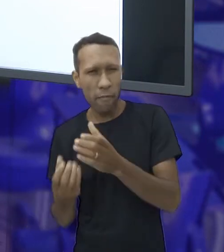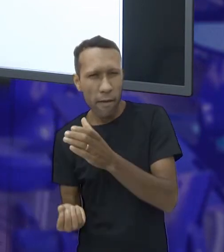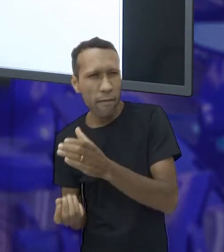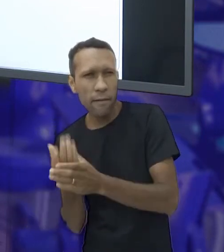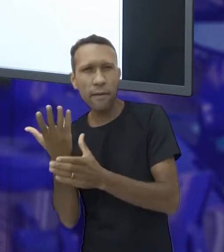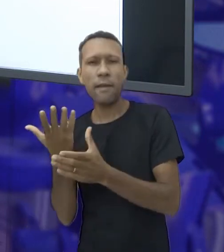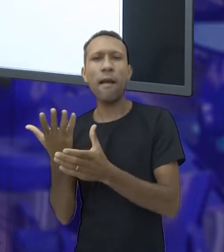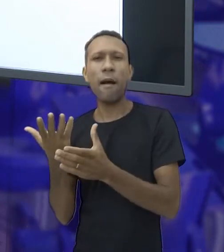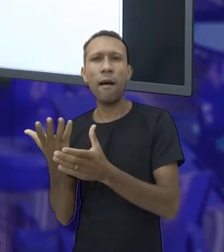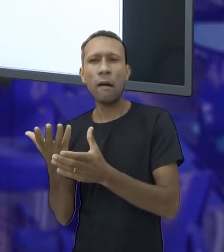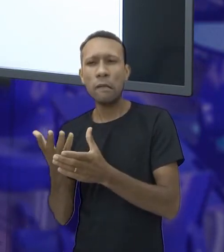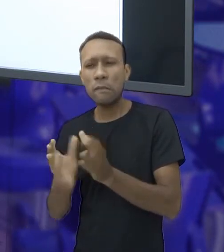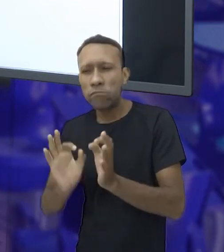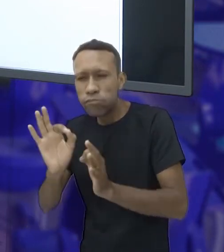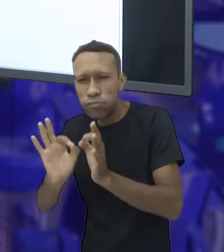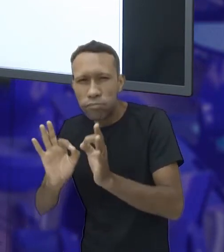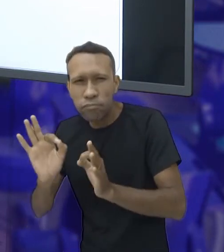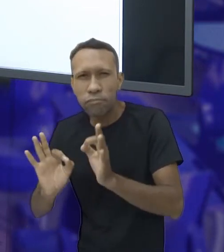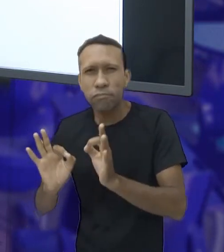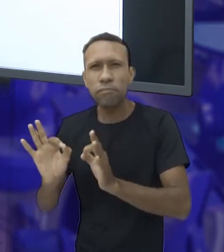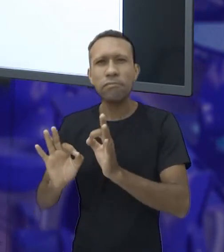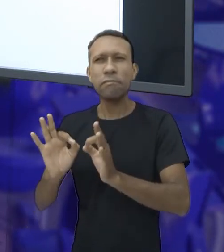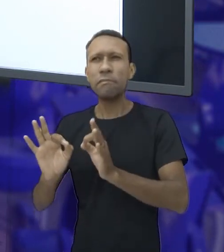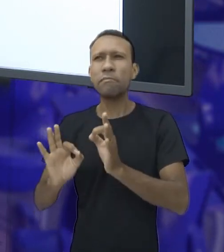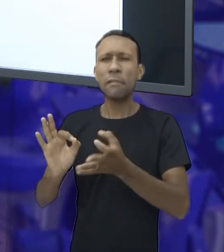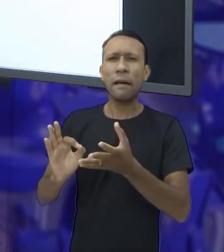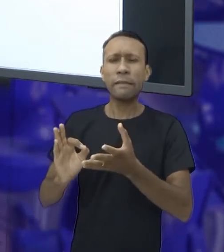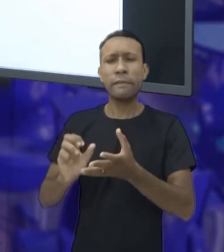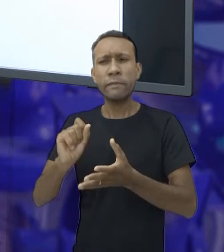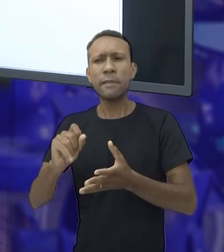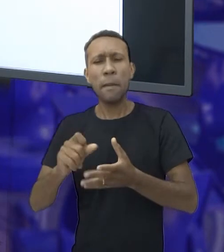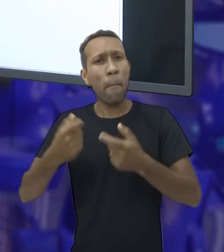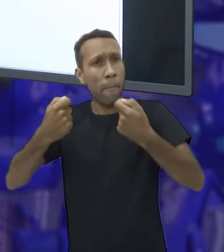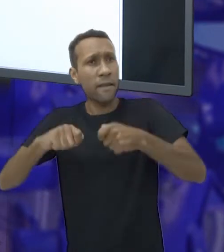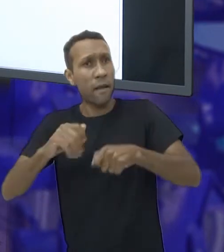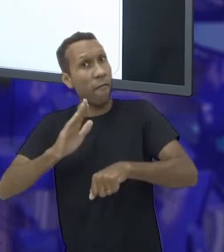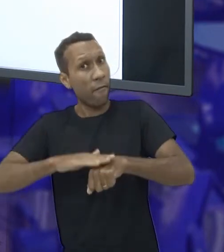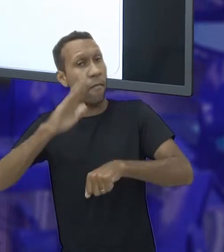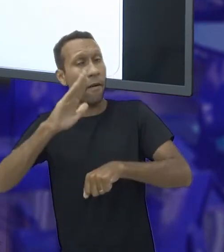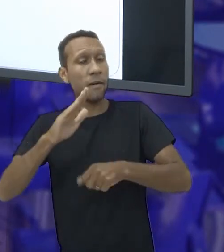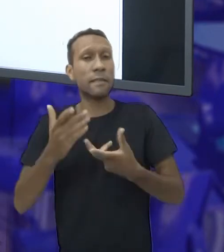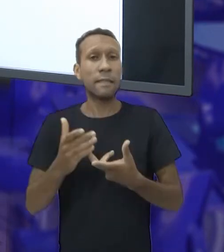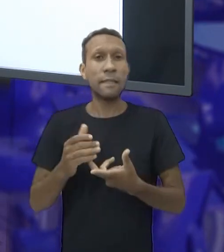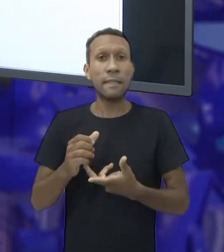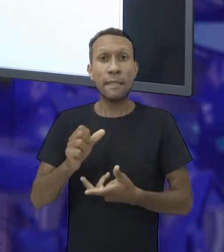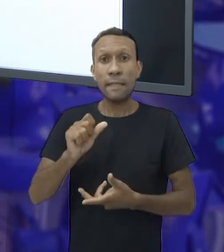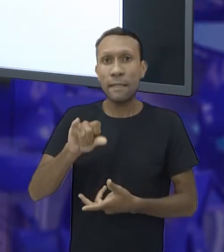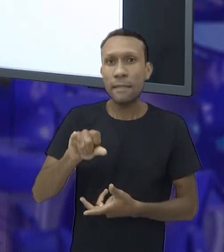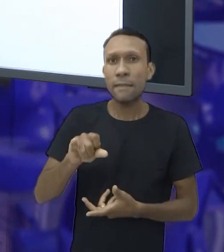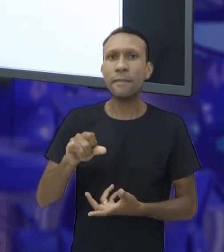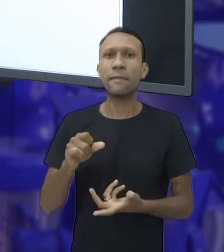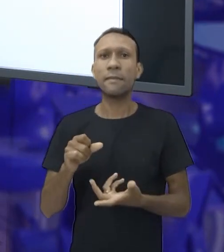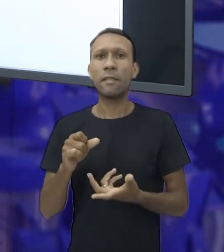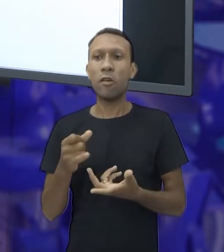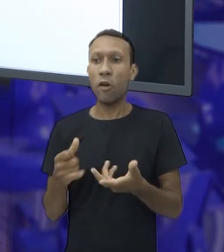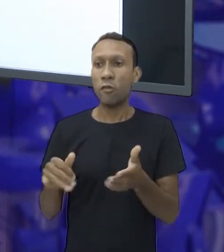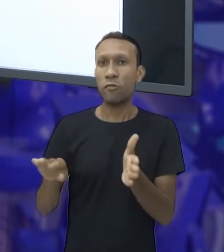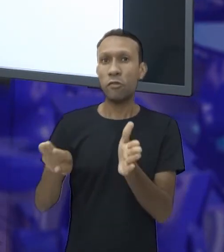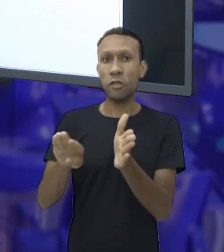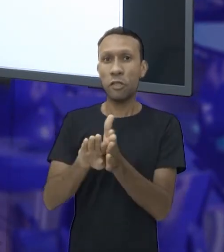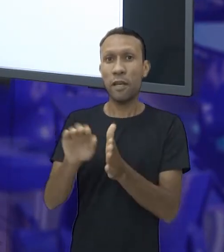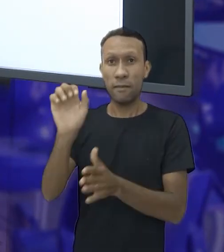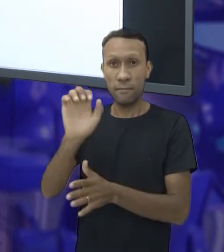sistema de produção, né, que a gente vai fazer de acordo com a demanda, certo? Que quando esse sistema toyotista chega